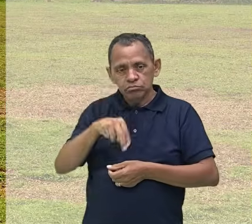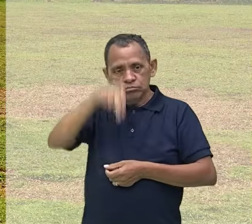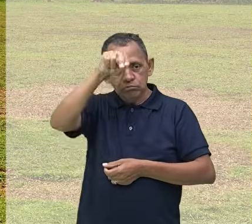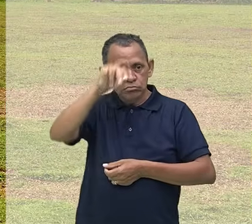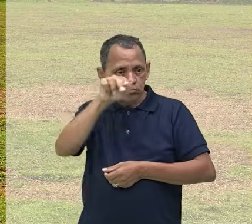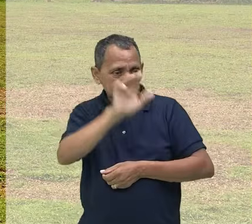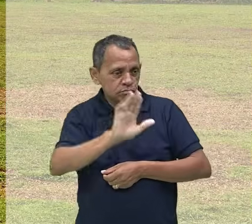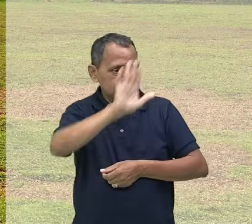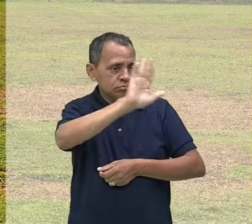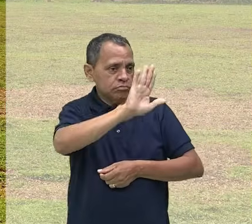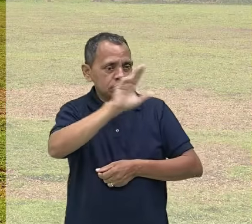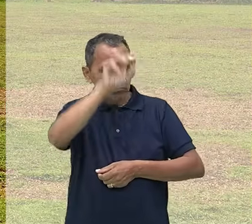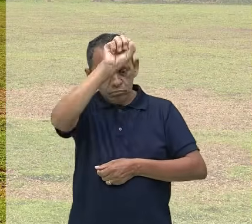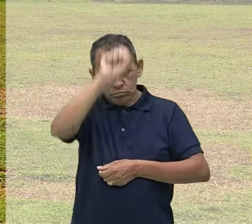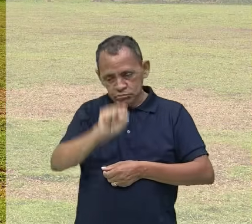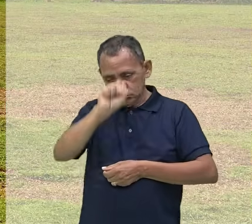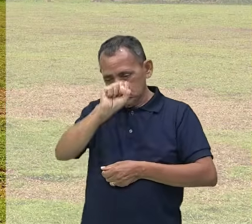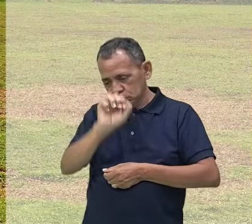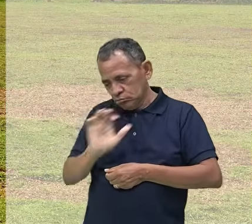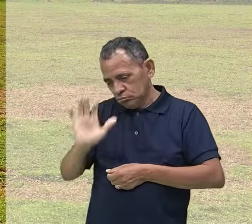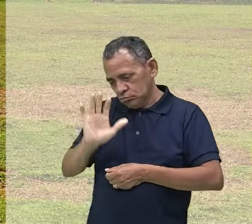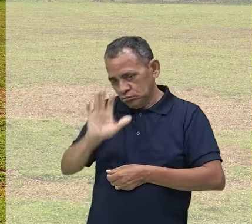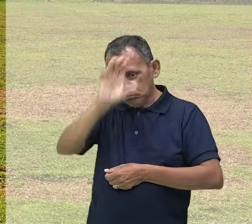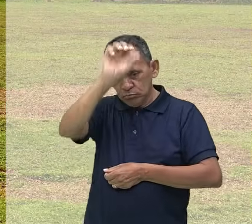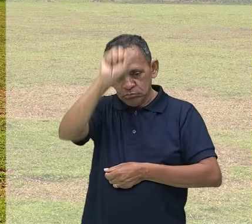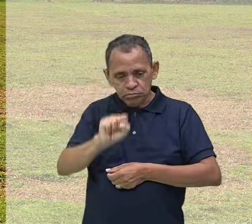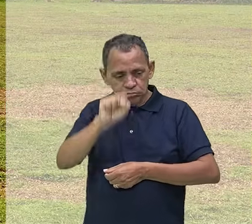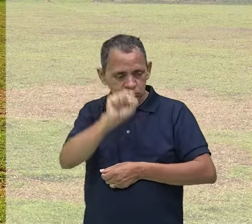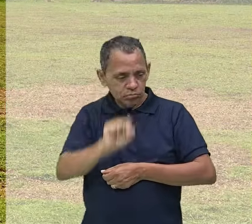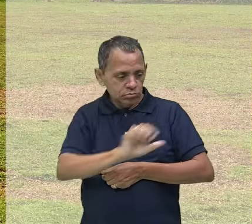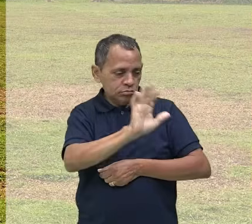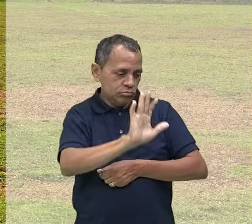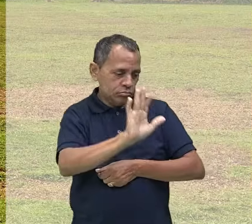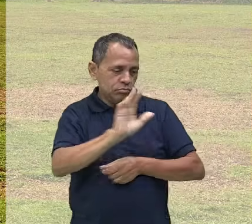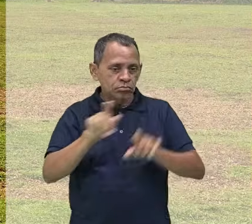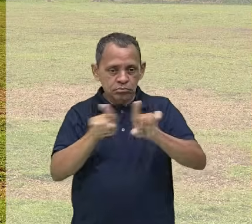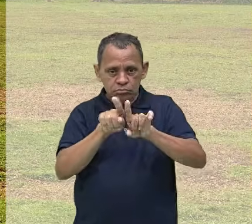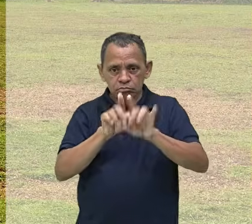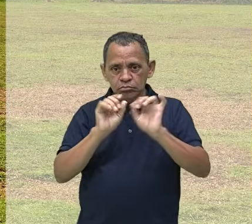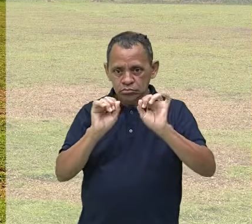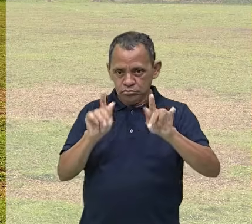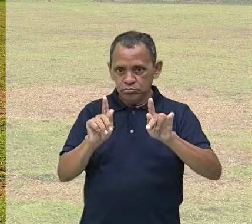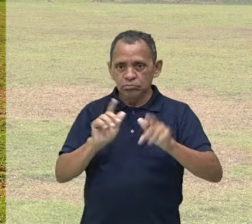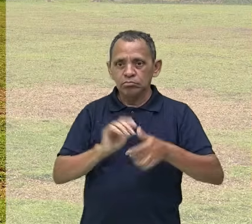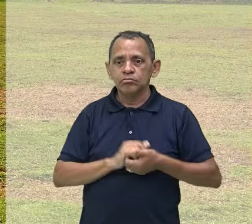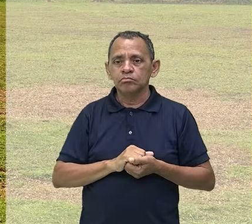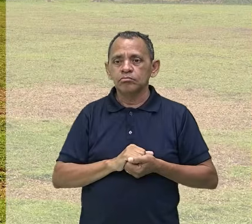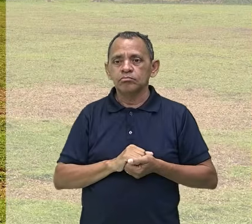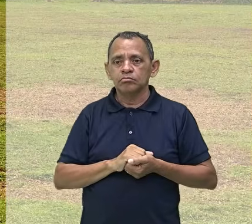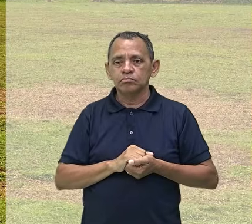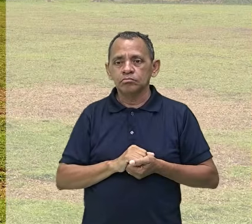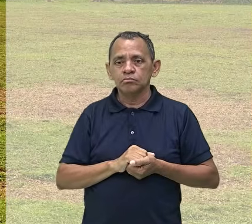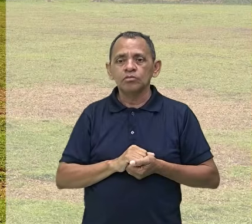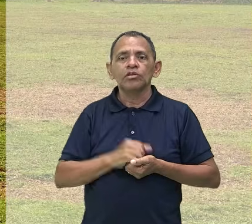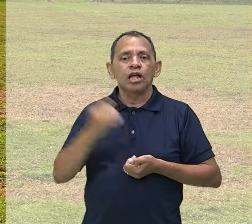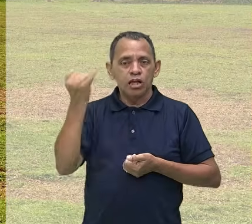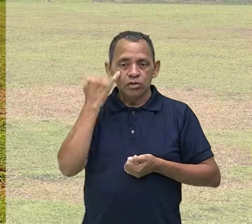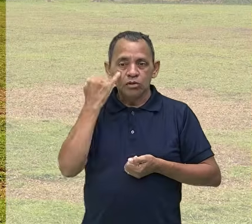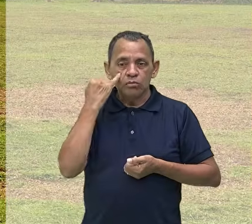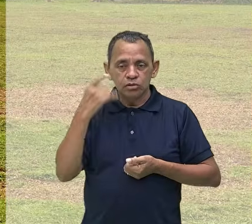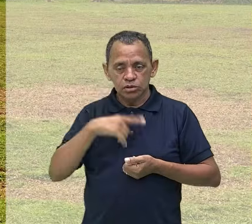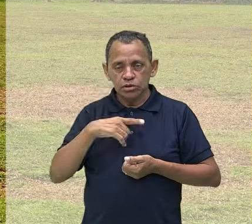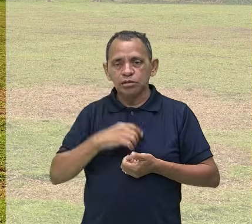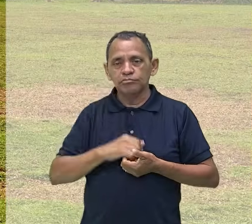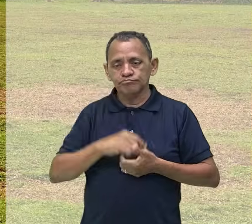noroeste, sudeste e o sudoeste, ok? Então, nos dado também aí os pontos